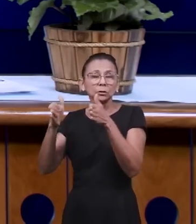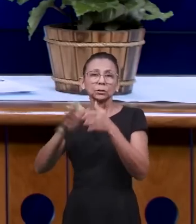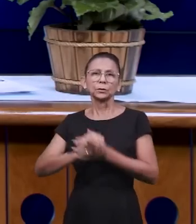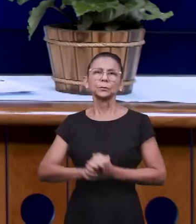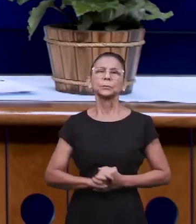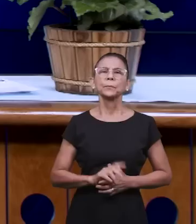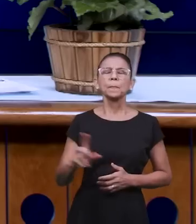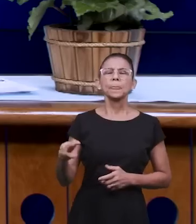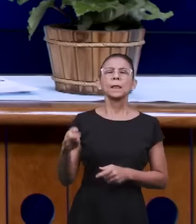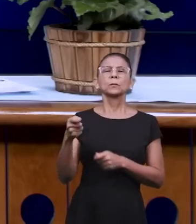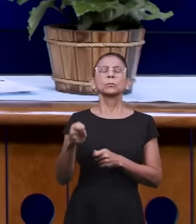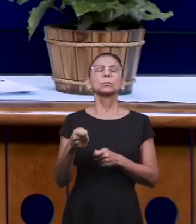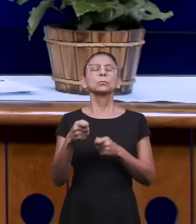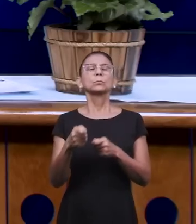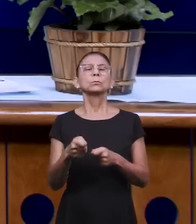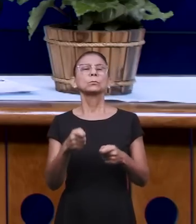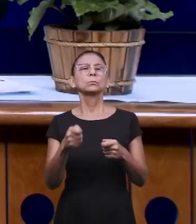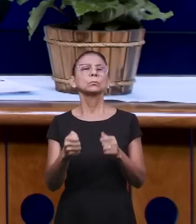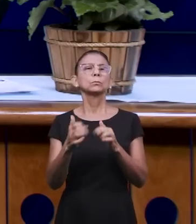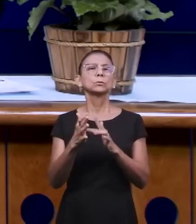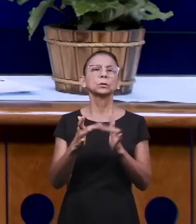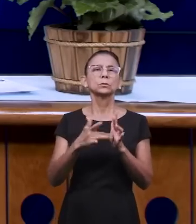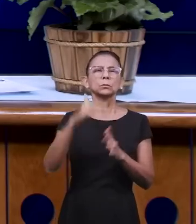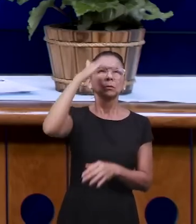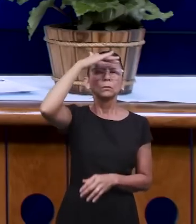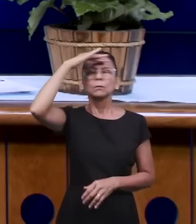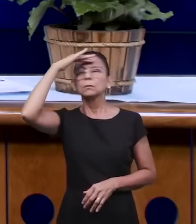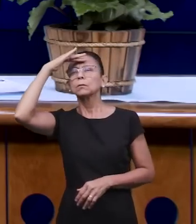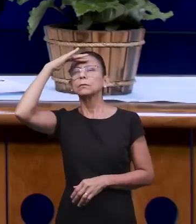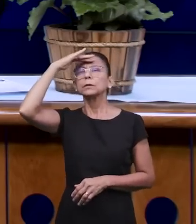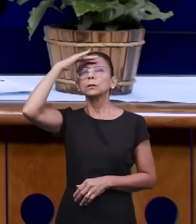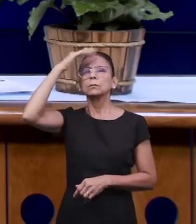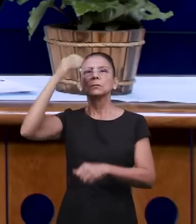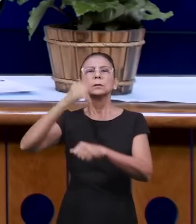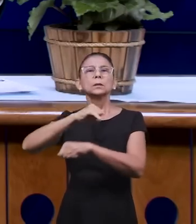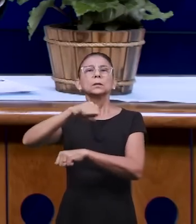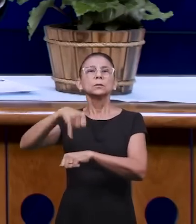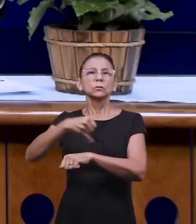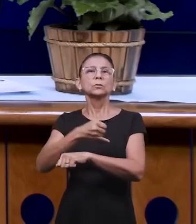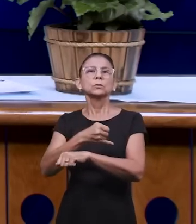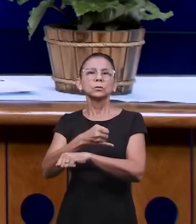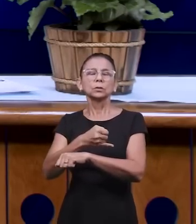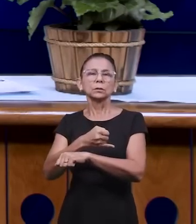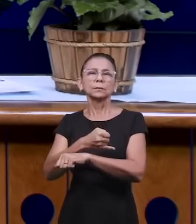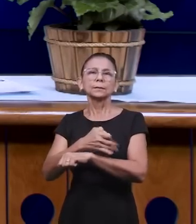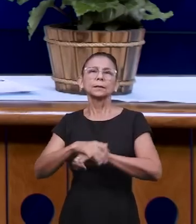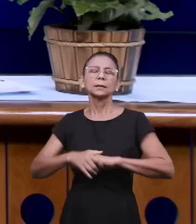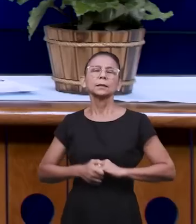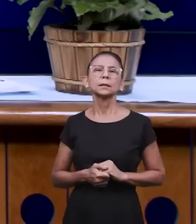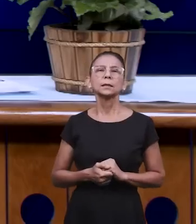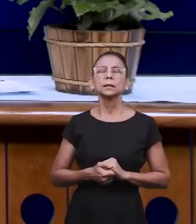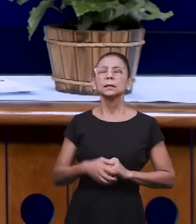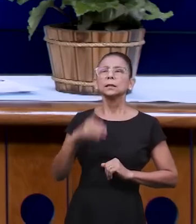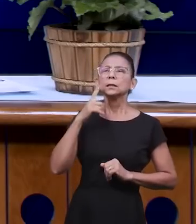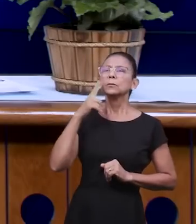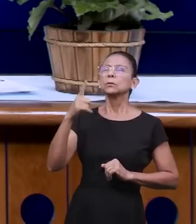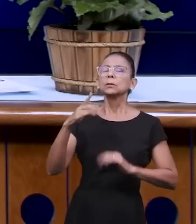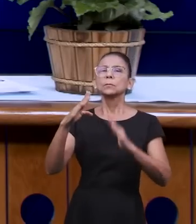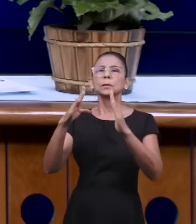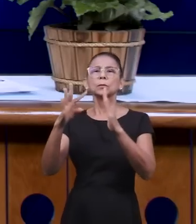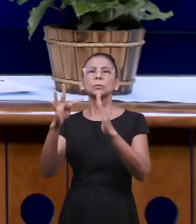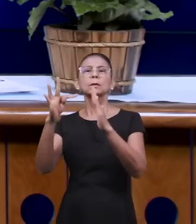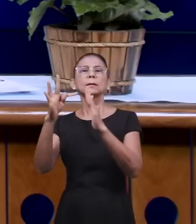Vamos dar um salto para a volta de Jesus, mas durante toda